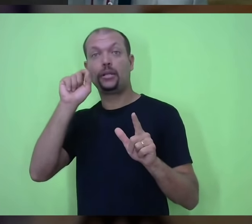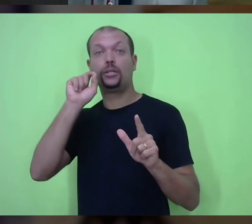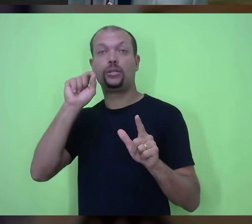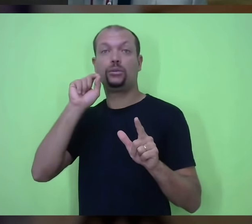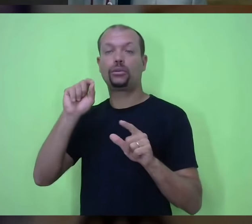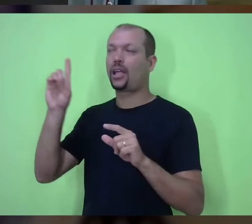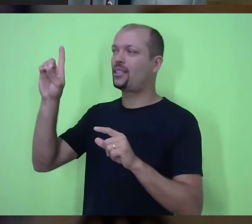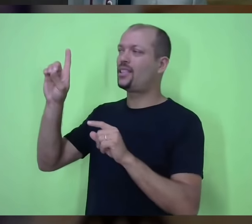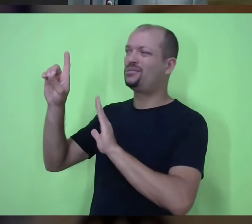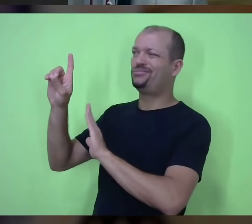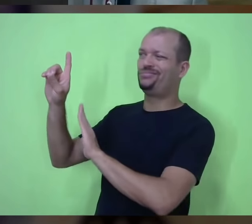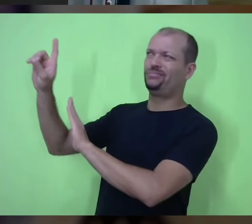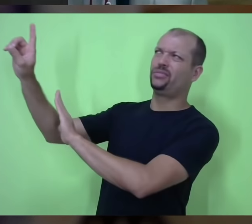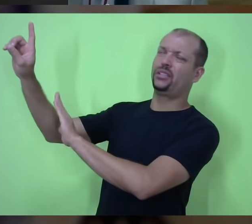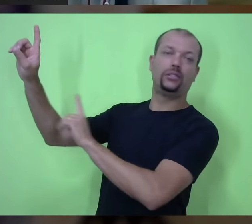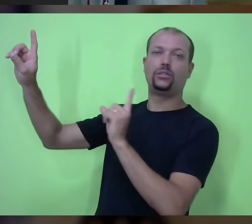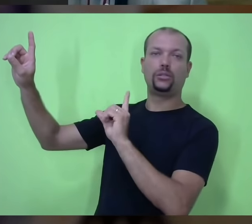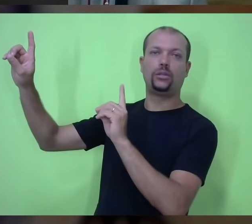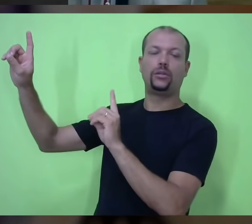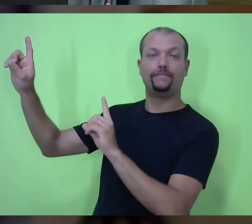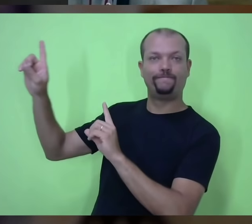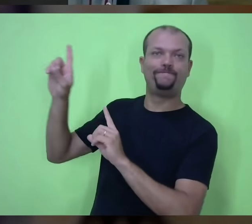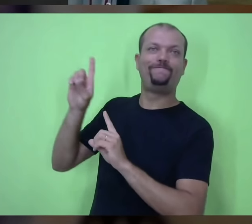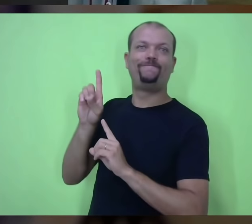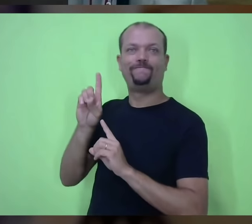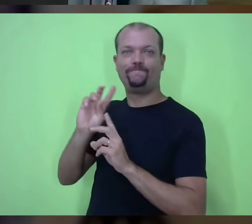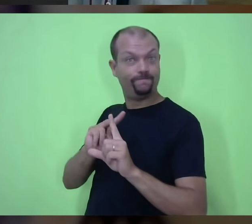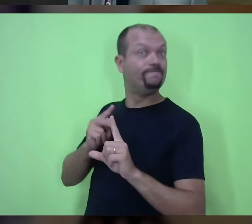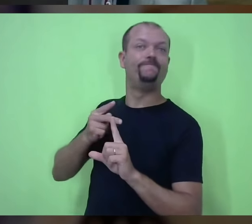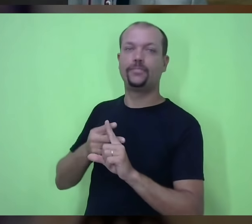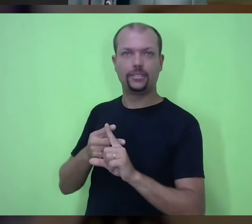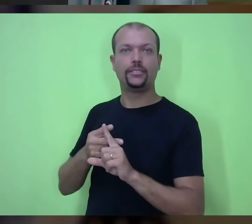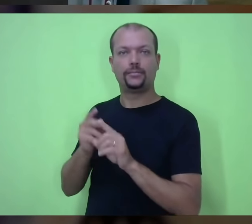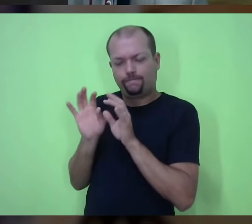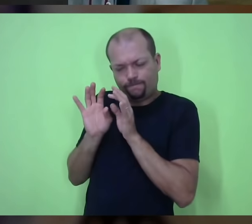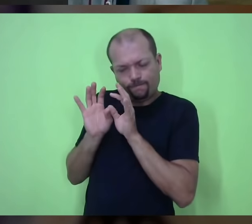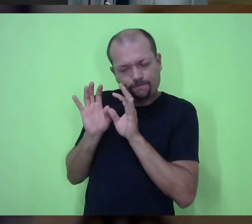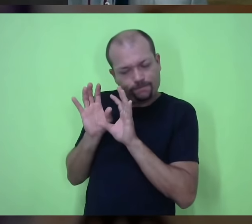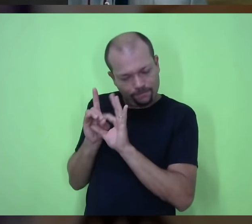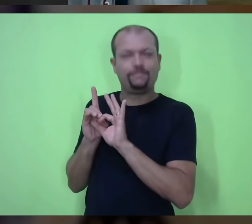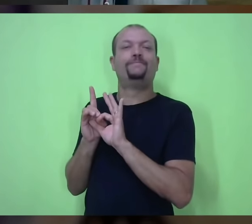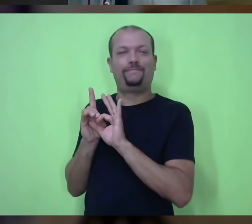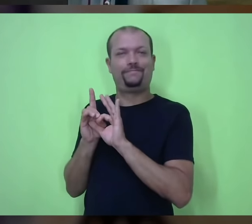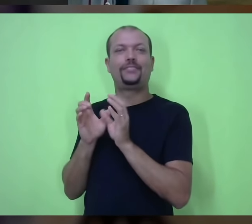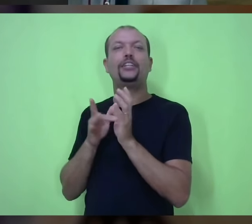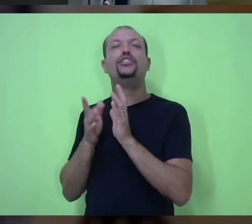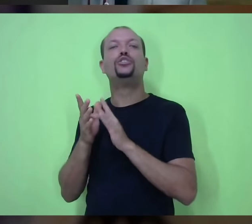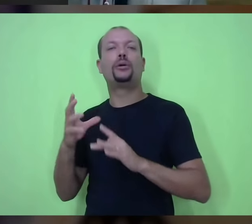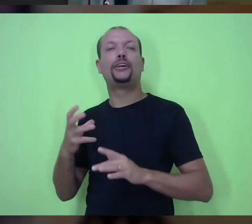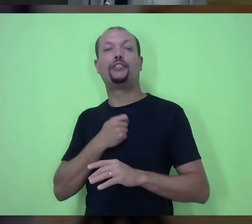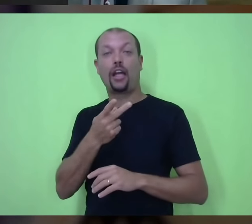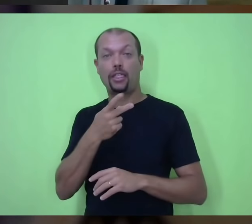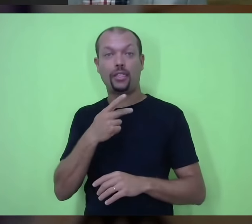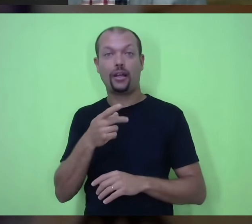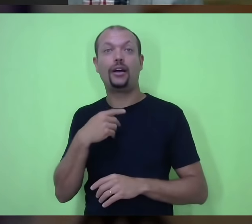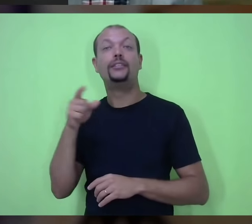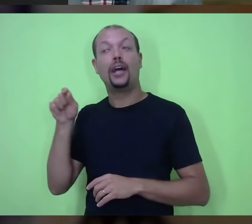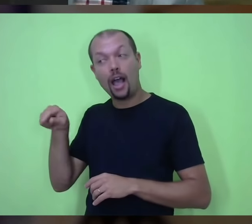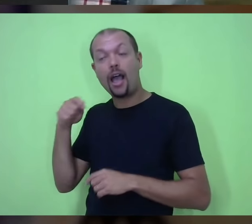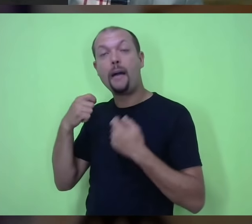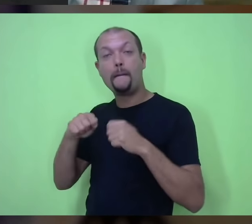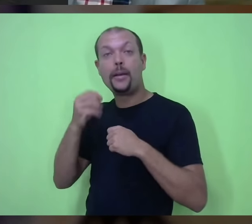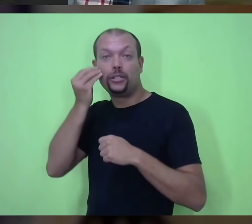um Deus distante. Cristo é muito mais próximo do que nós imaginamos. E para nos salvar, ele precisou de passar por uma experiência que, como